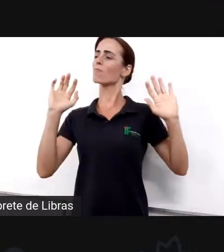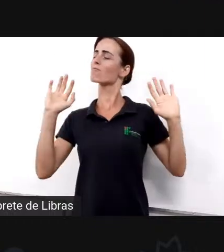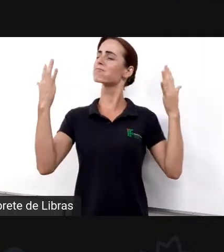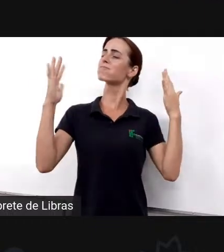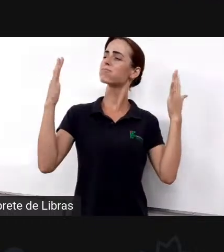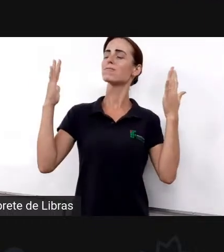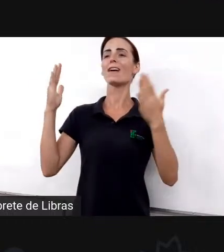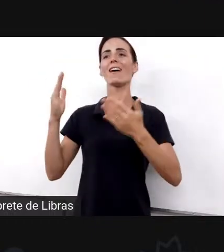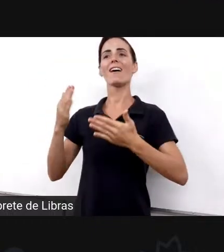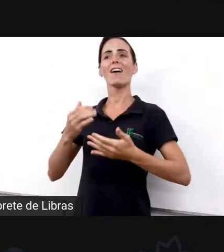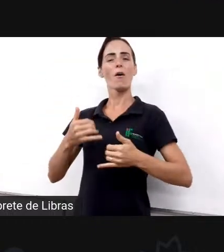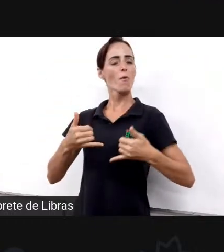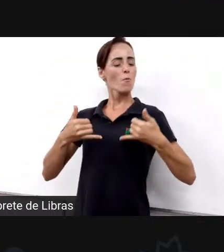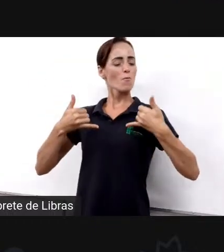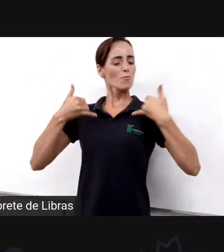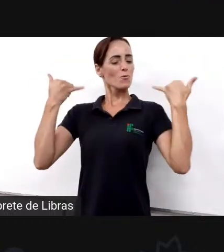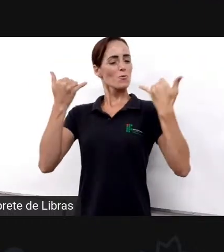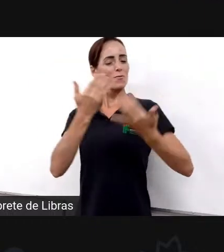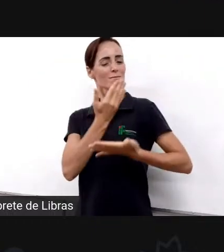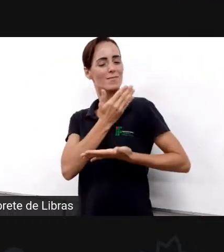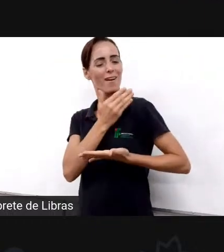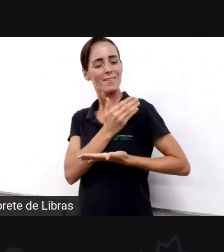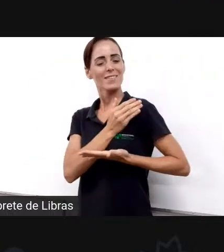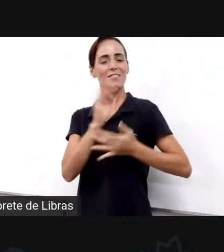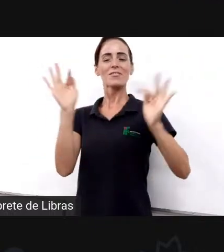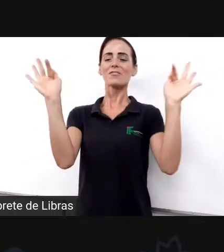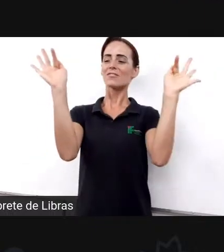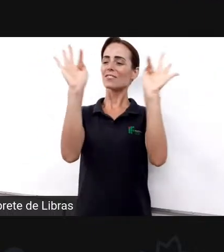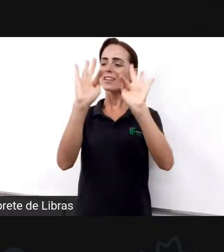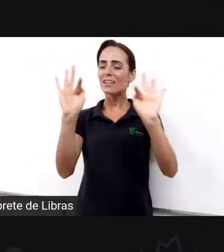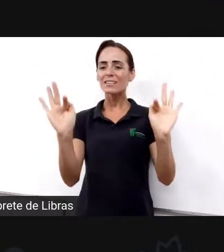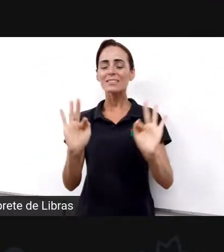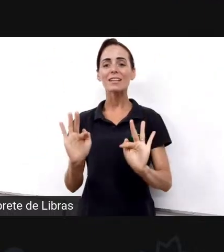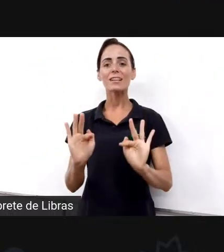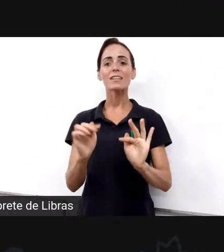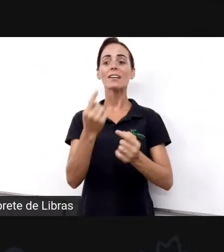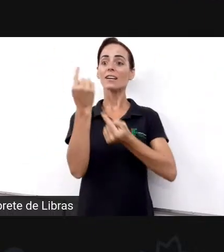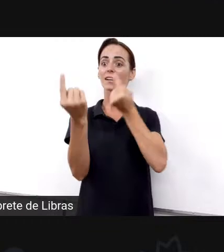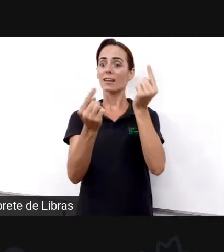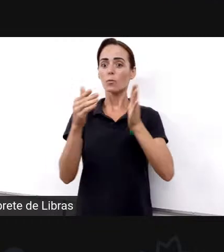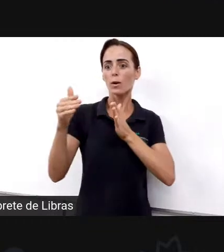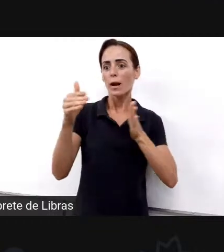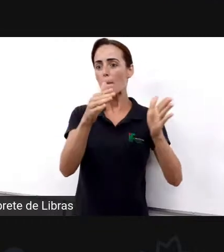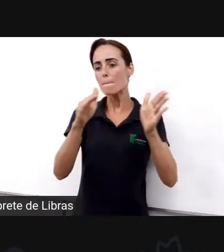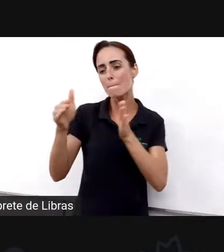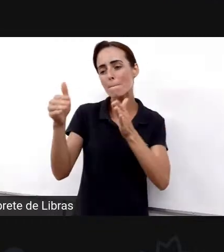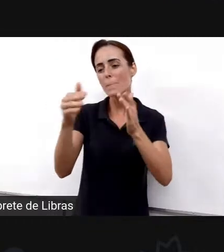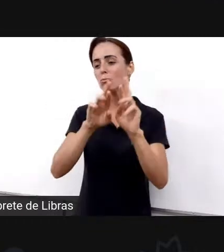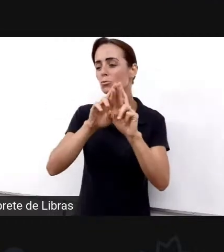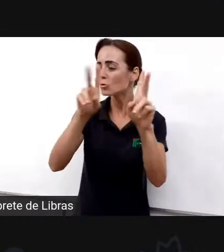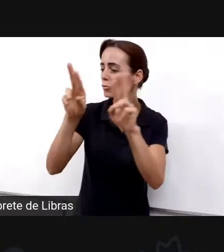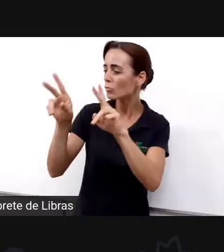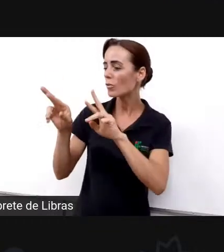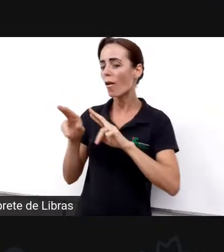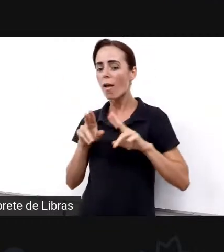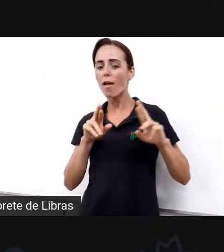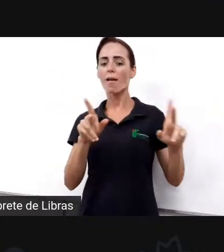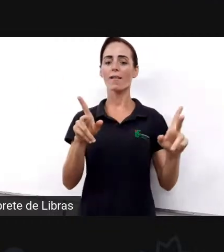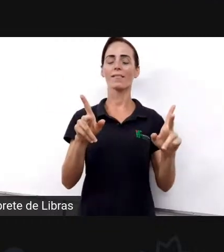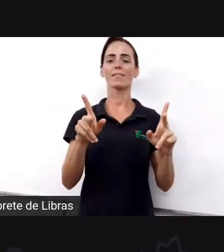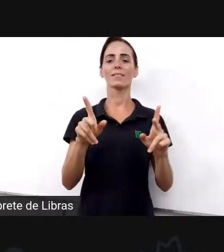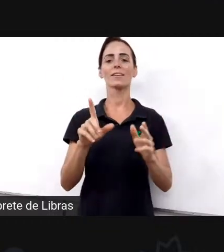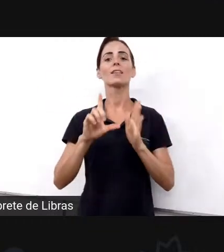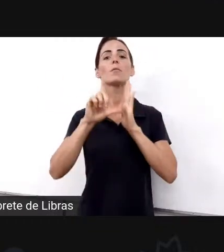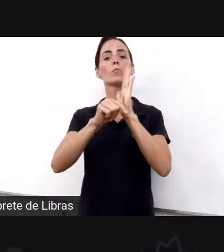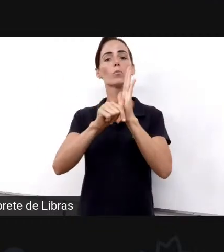orgulho e felicidade. Agora é a hora de cada um trilhar o seu caminho, que possamos nos encontrar na carreira do